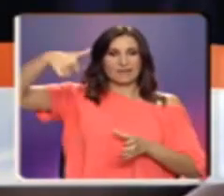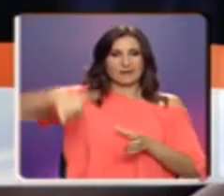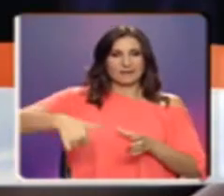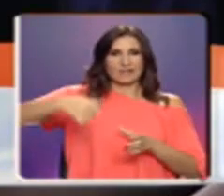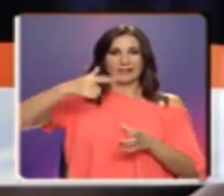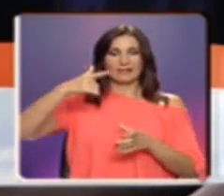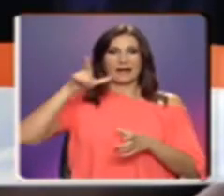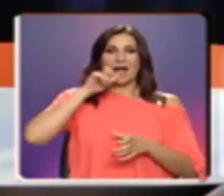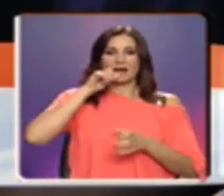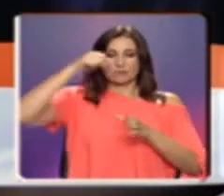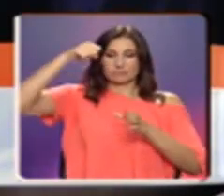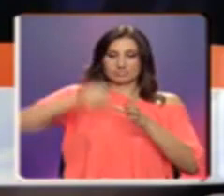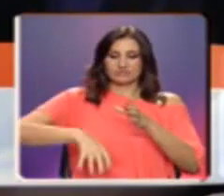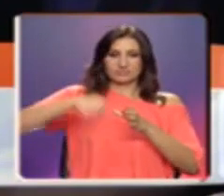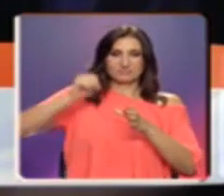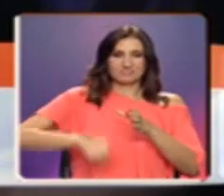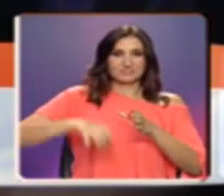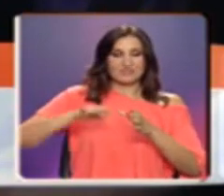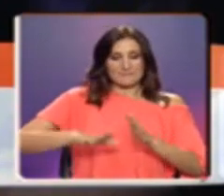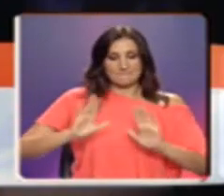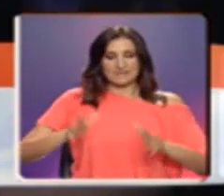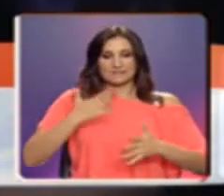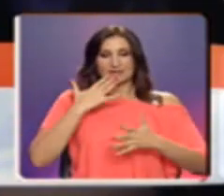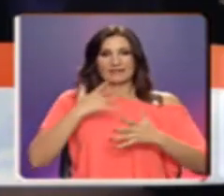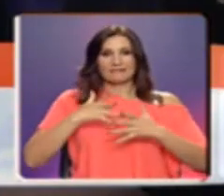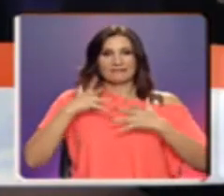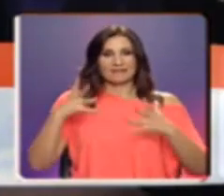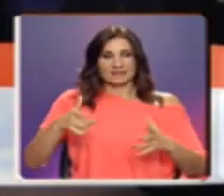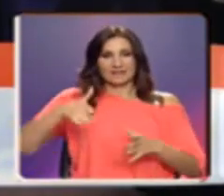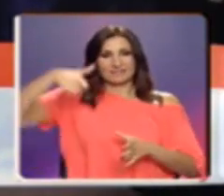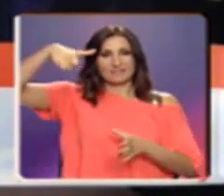grande para realmente poder